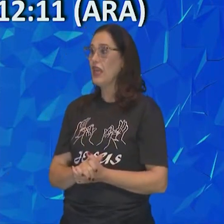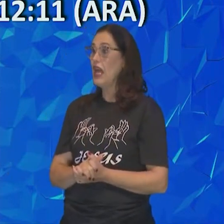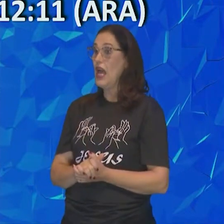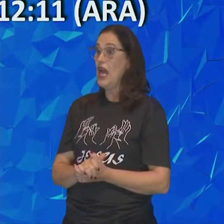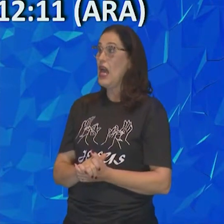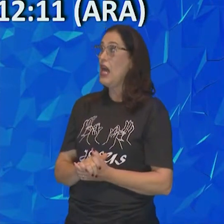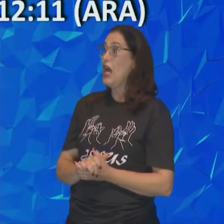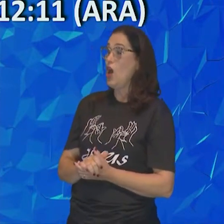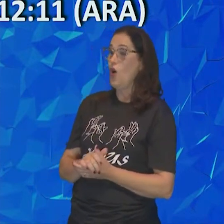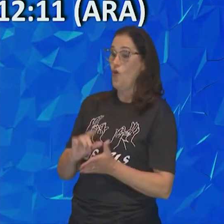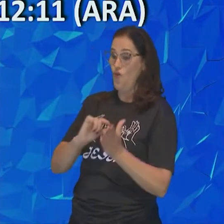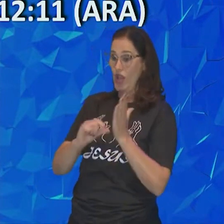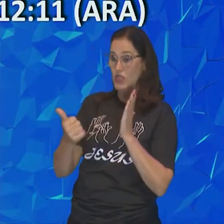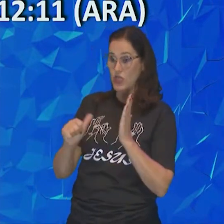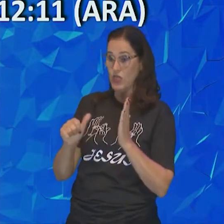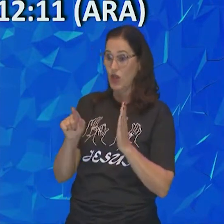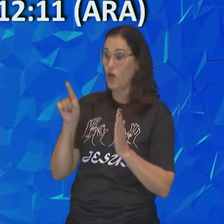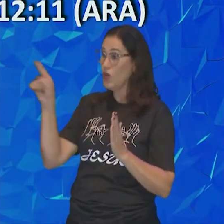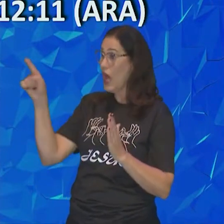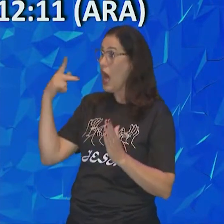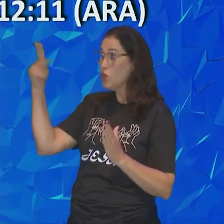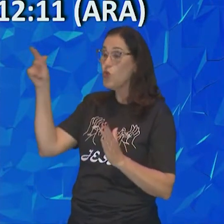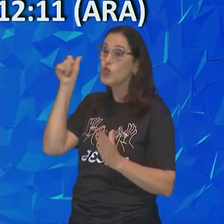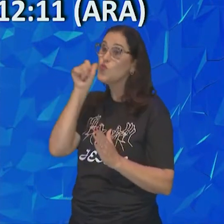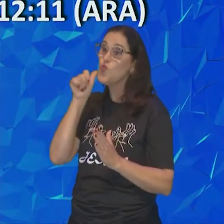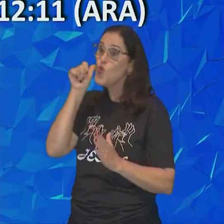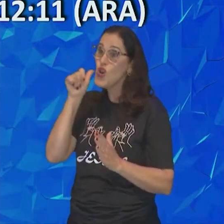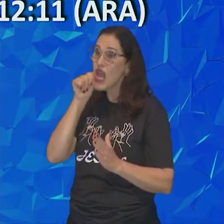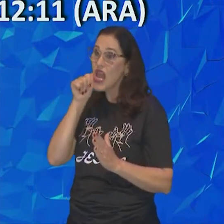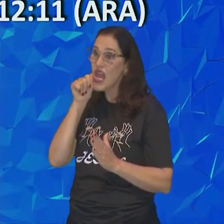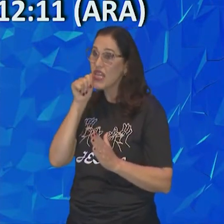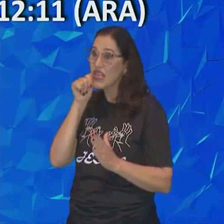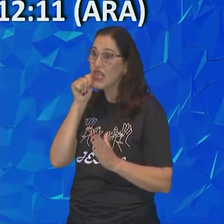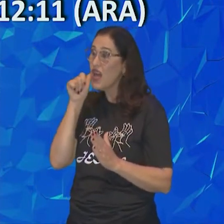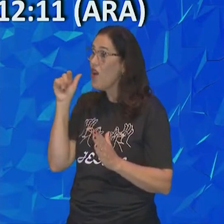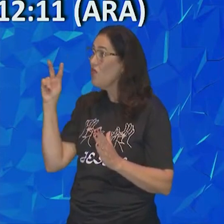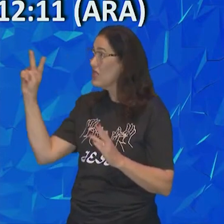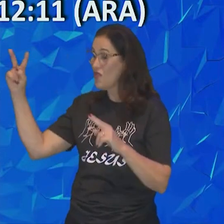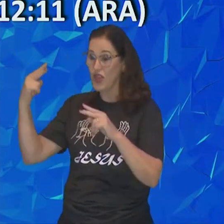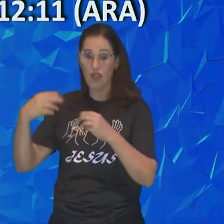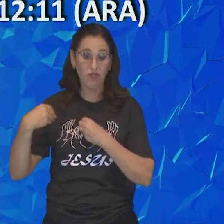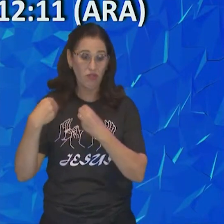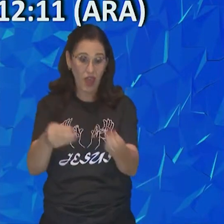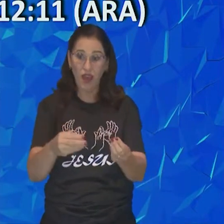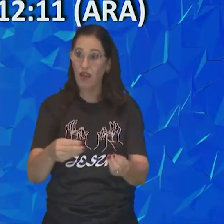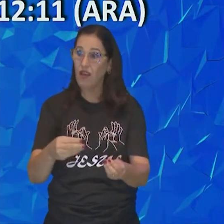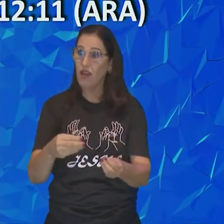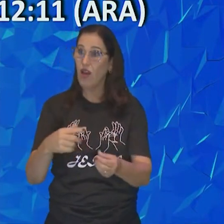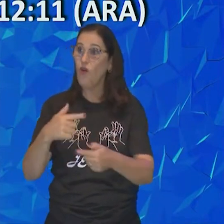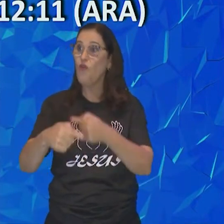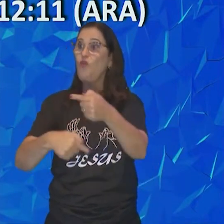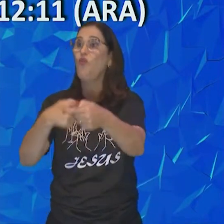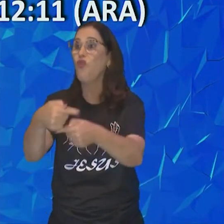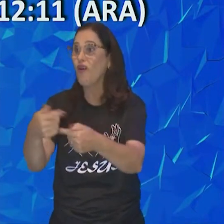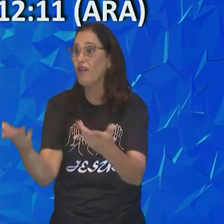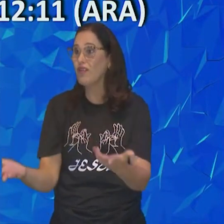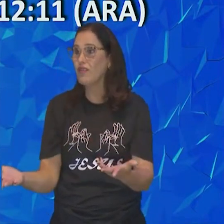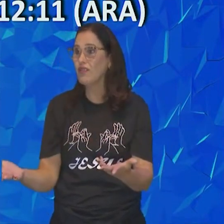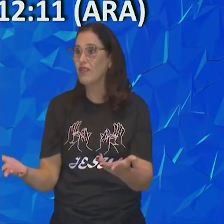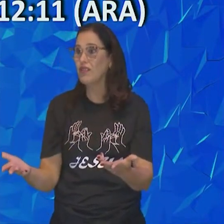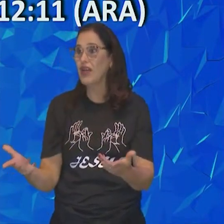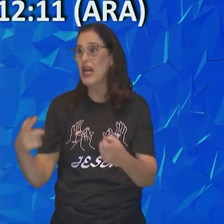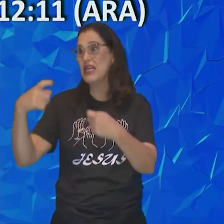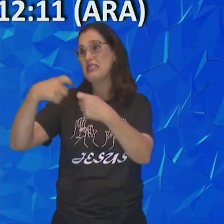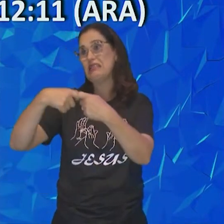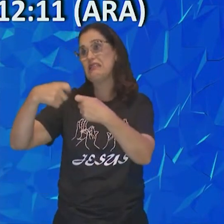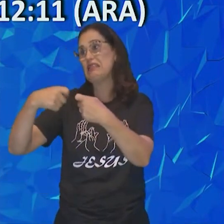suscitarei o mal, verso 11, e tomarei as tuas mulheres à tua própria vista e as darei ao teu próximo, o qual se deitará